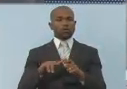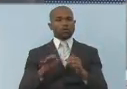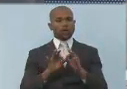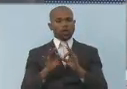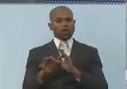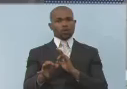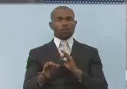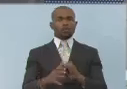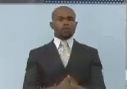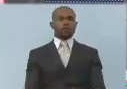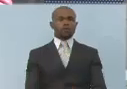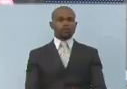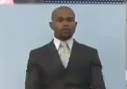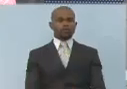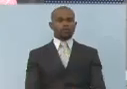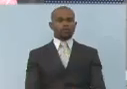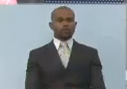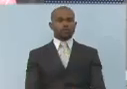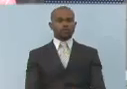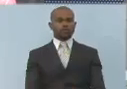distantes.